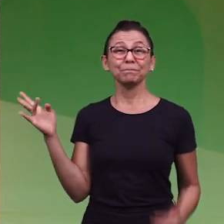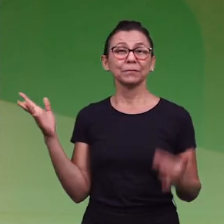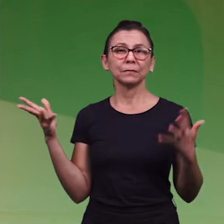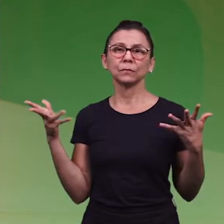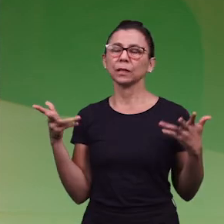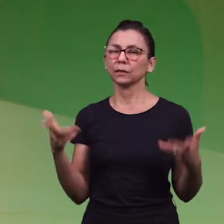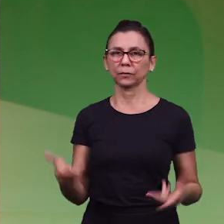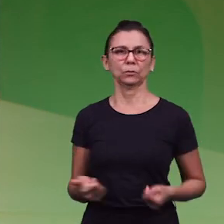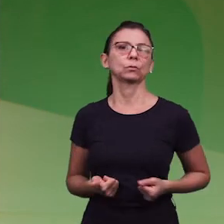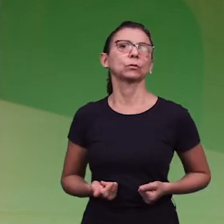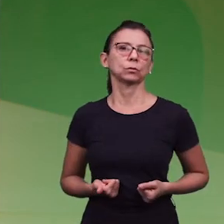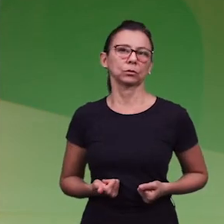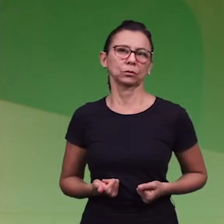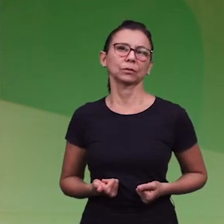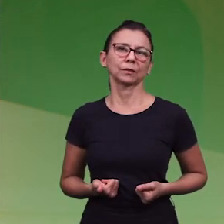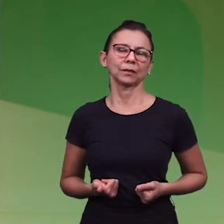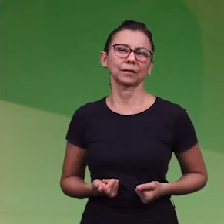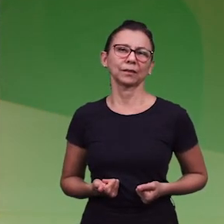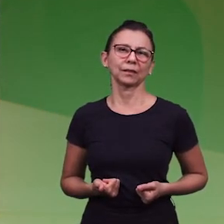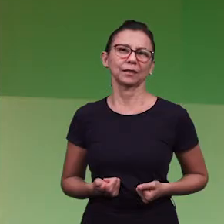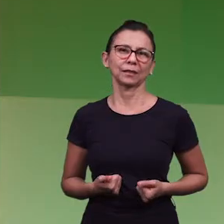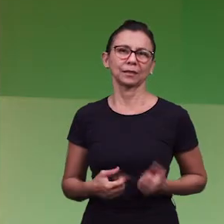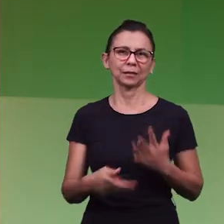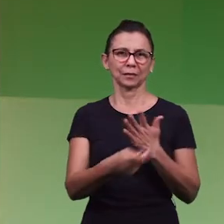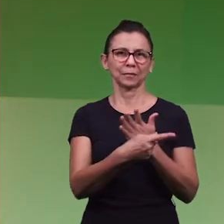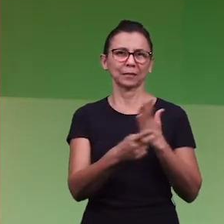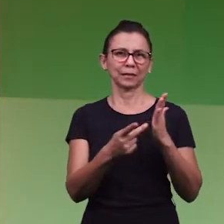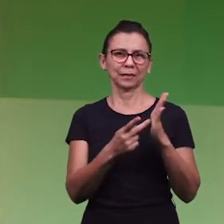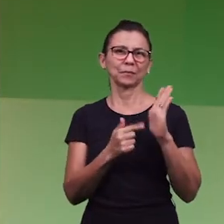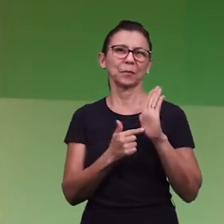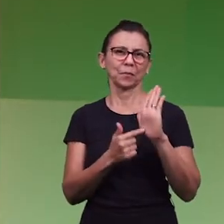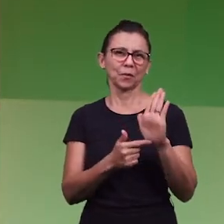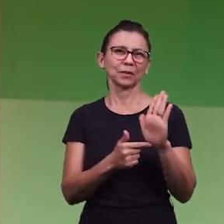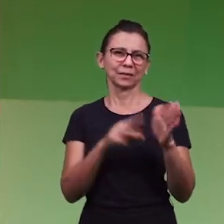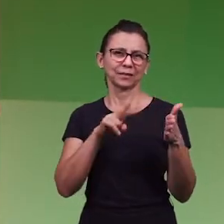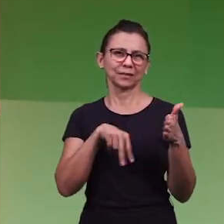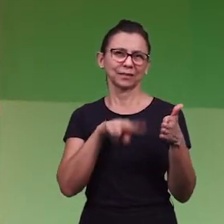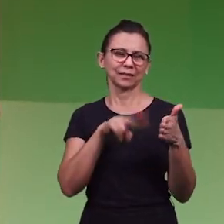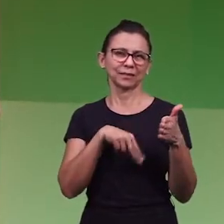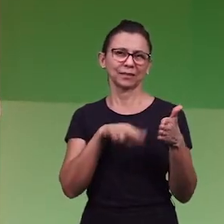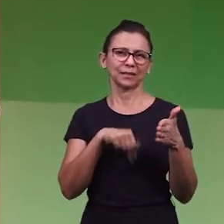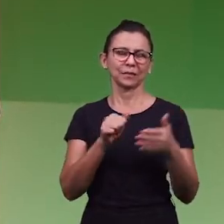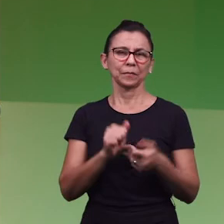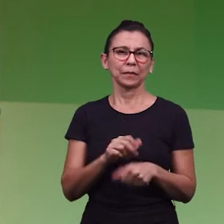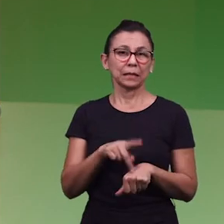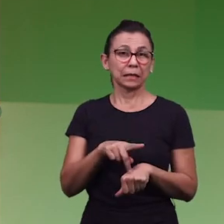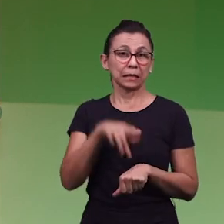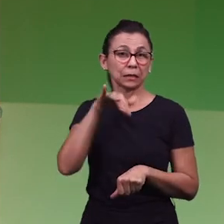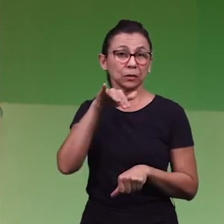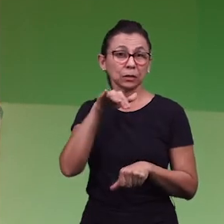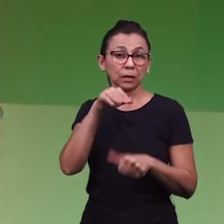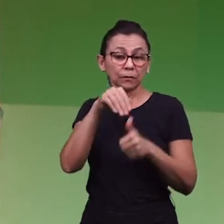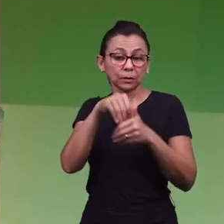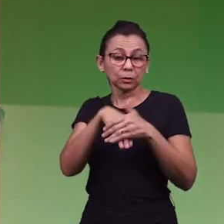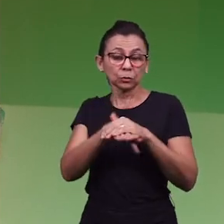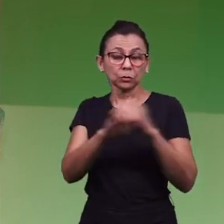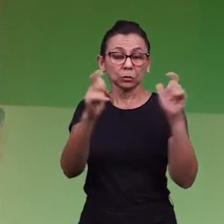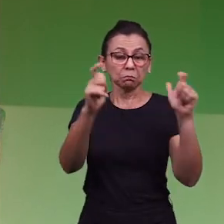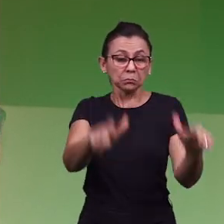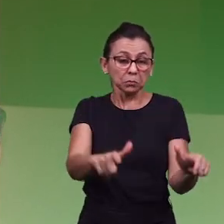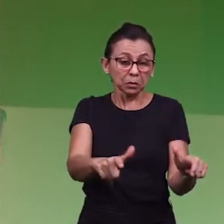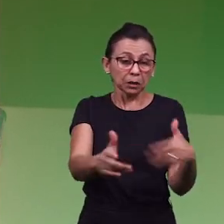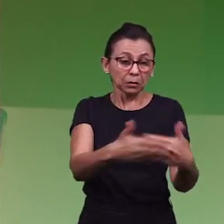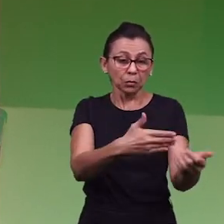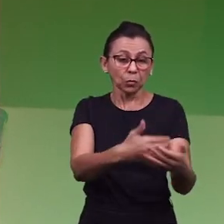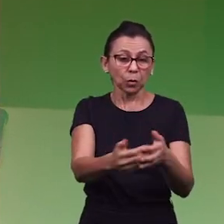extraordinário. Isso estava escondido, como a parábola fala, né, que foi lida. Os tesouros estavam escondidos num campo, um campo qualquer,